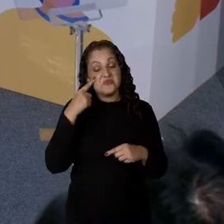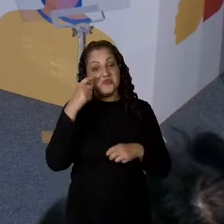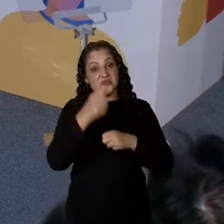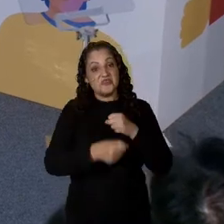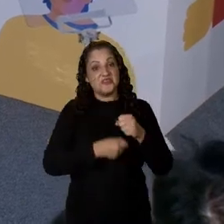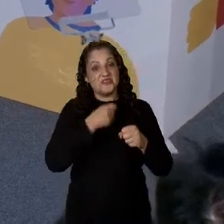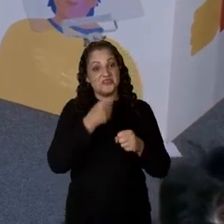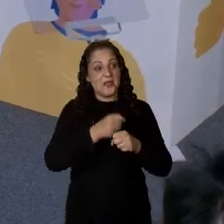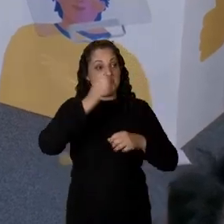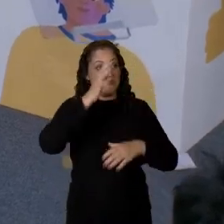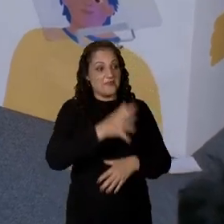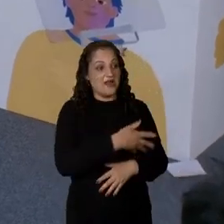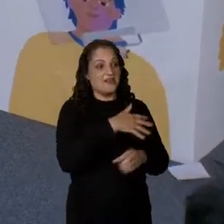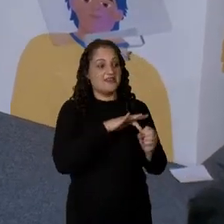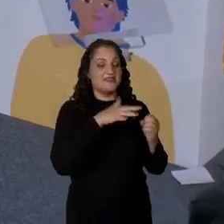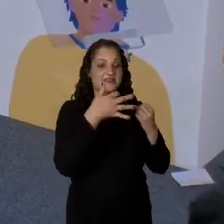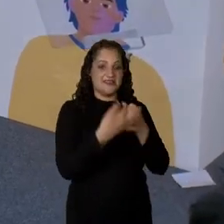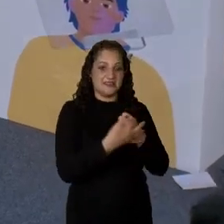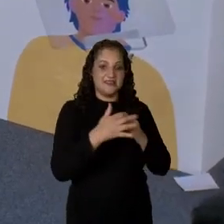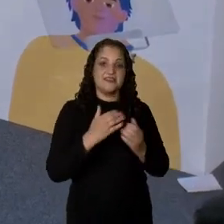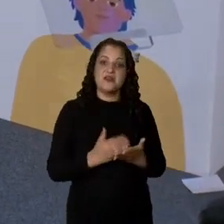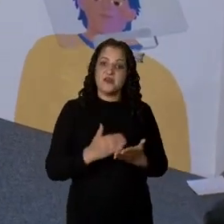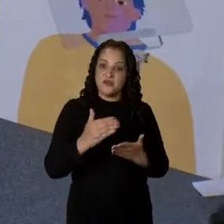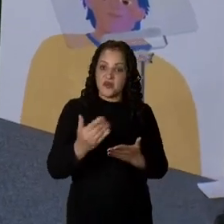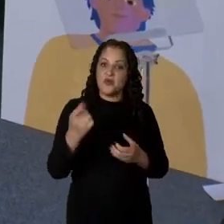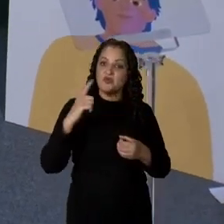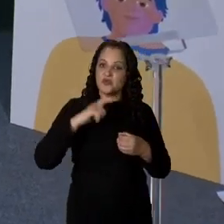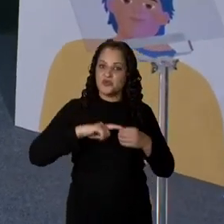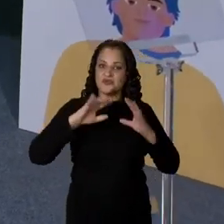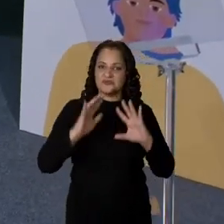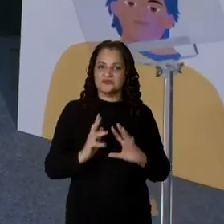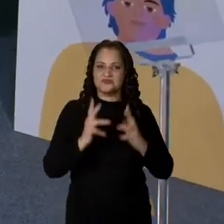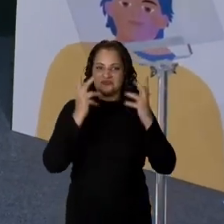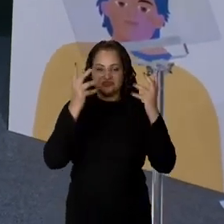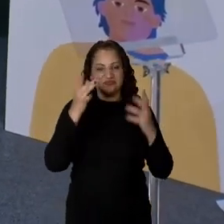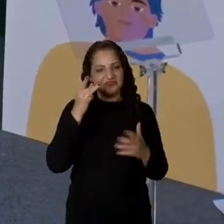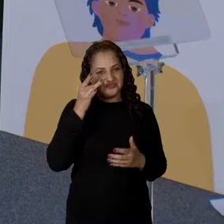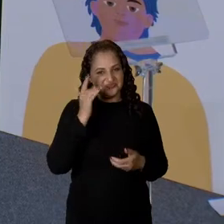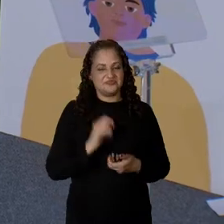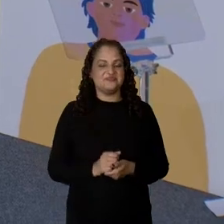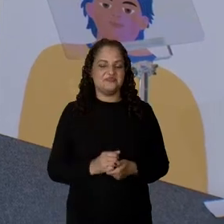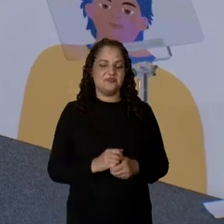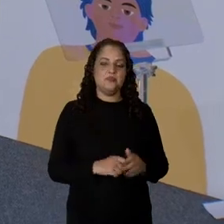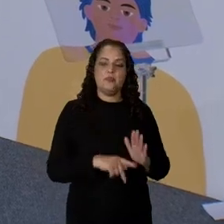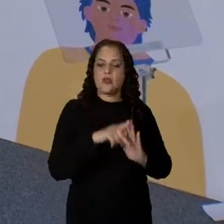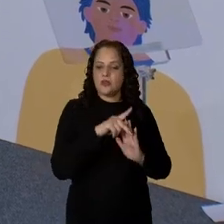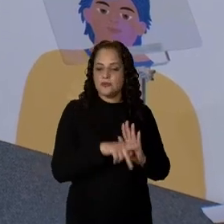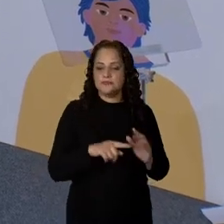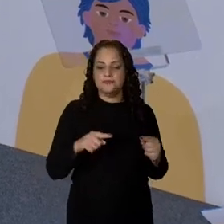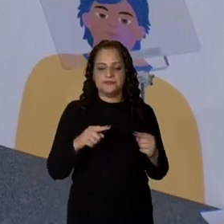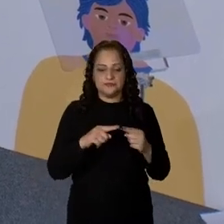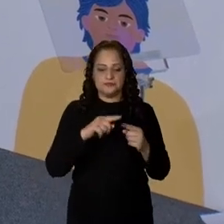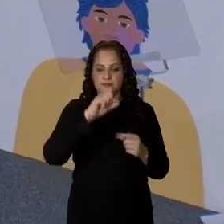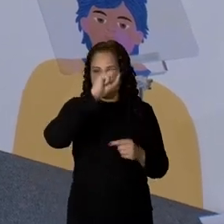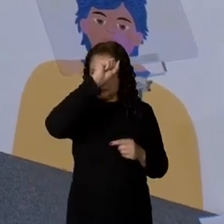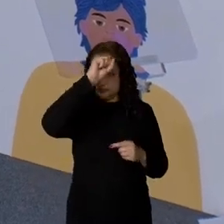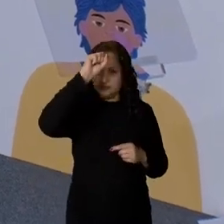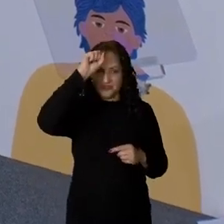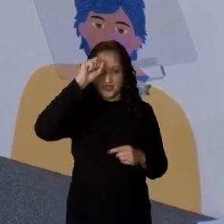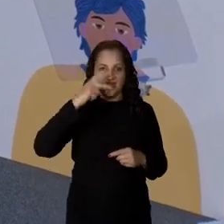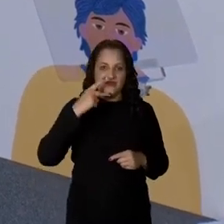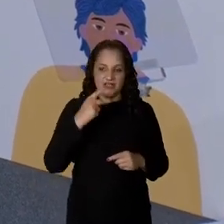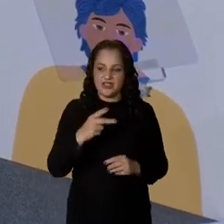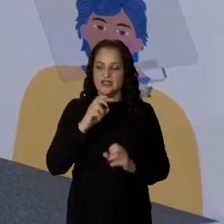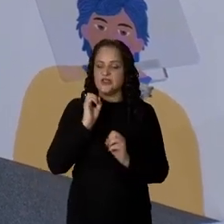está de volta com os eventos presenciais. E esse projeto tem tudo a ver com a Samsung, e como eu falei, educação é a